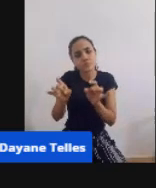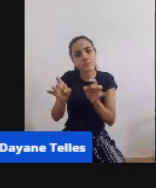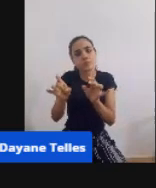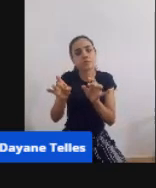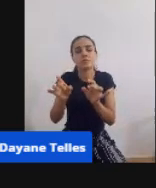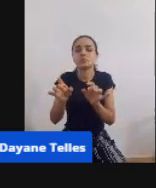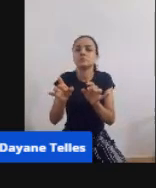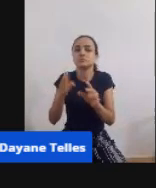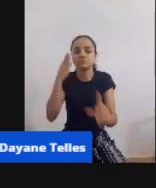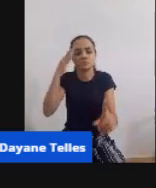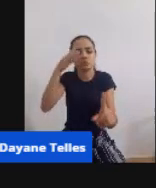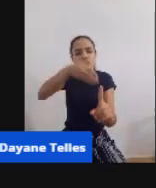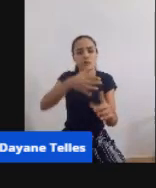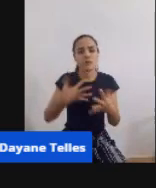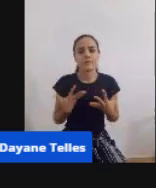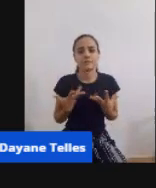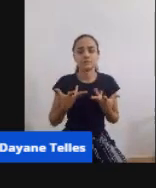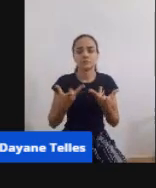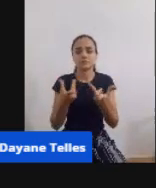nós vamos